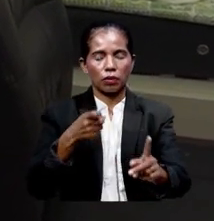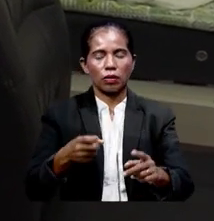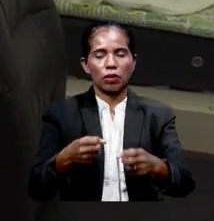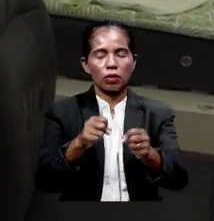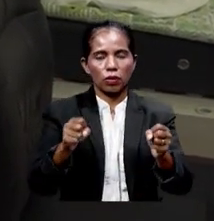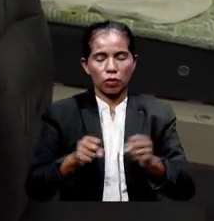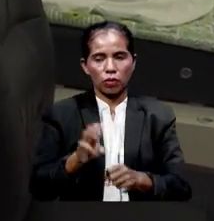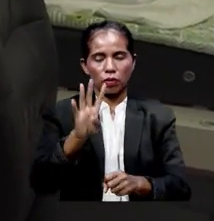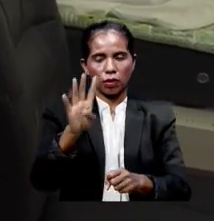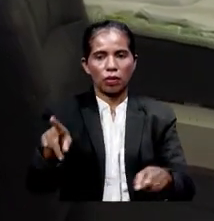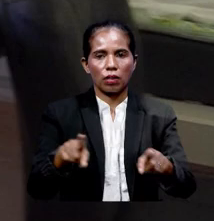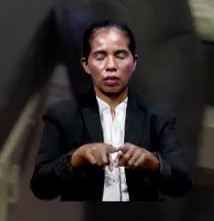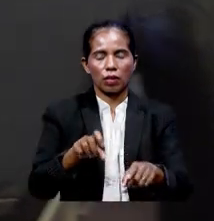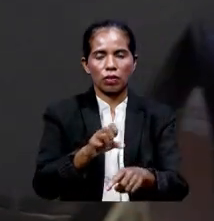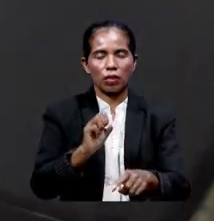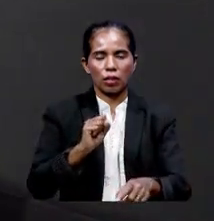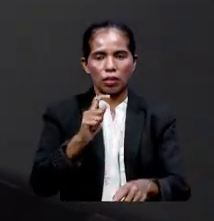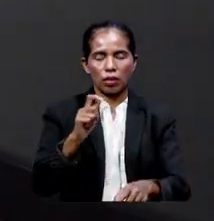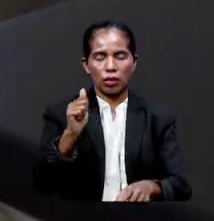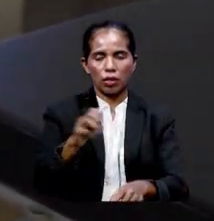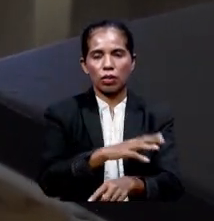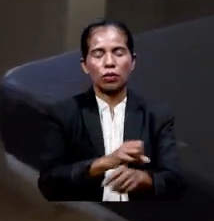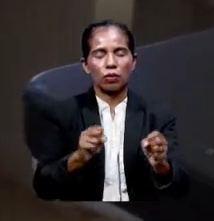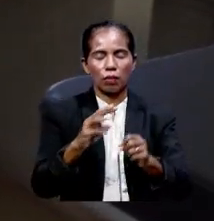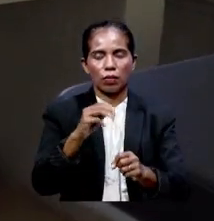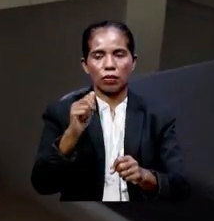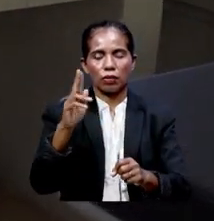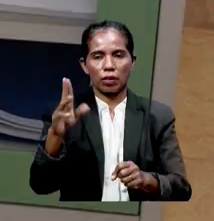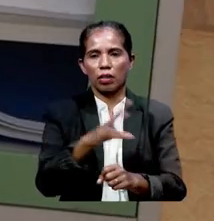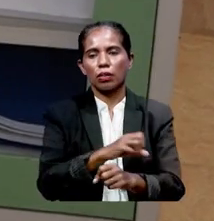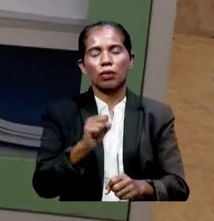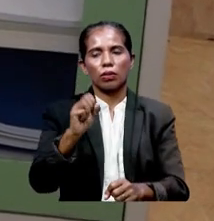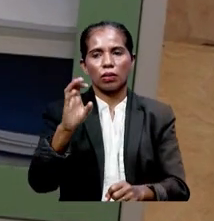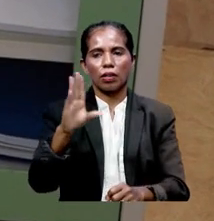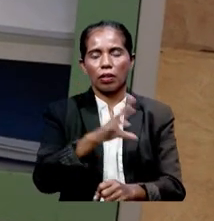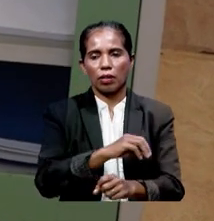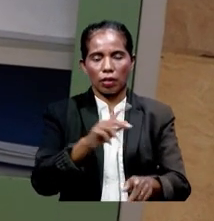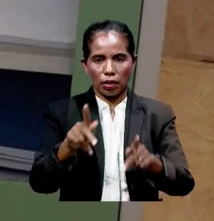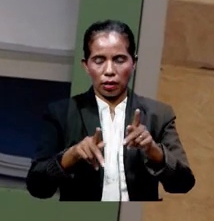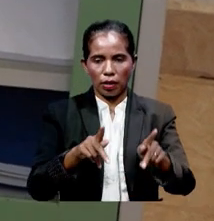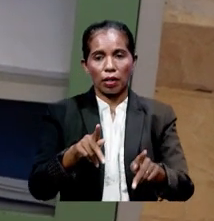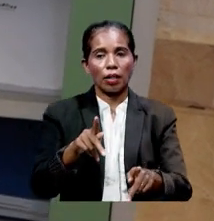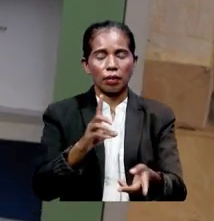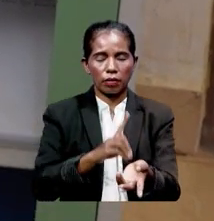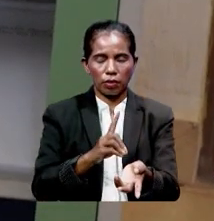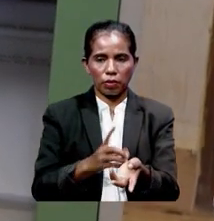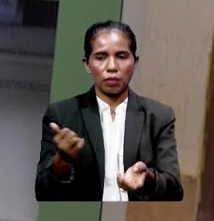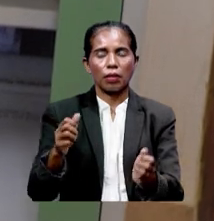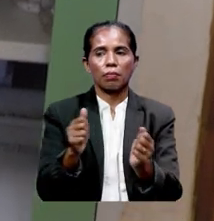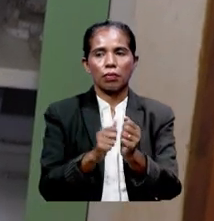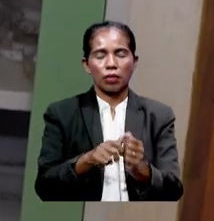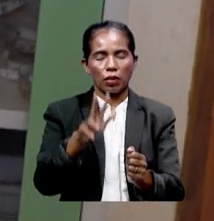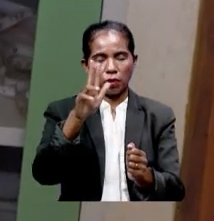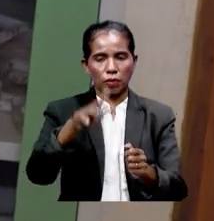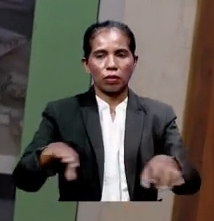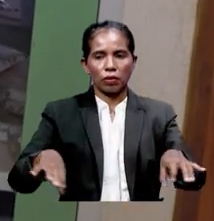hat hanesan suku estado suku manusai no kolyati antes ne ia profissional saúde contratado na intolu makhalau